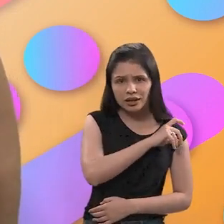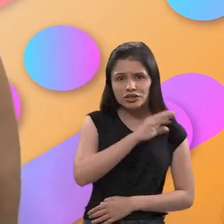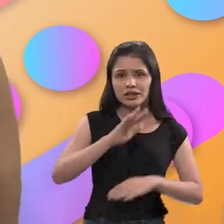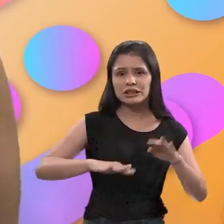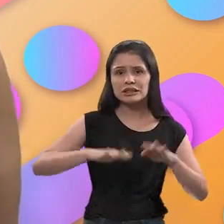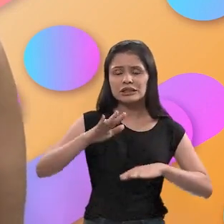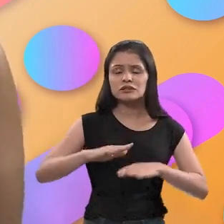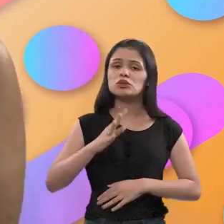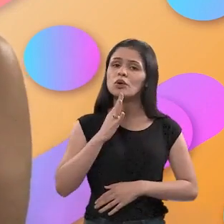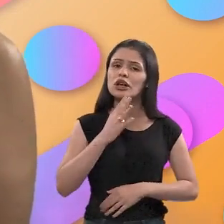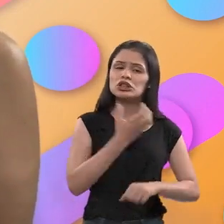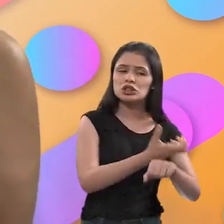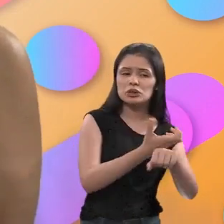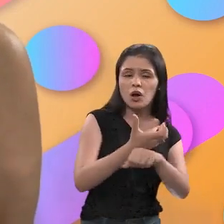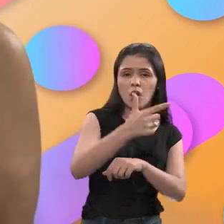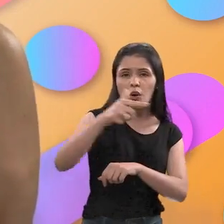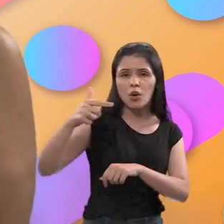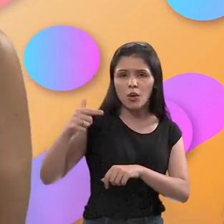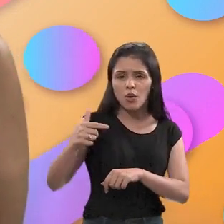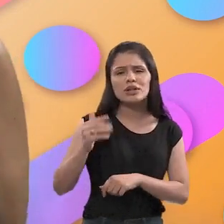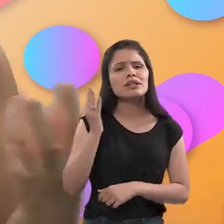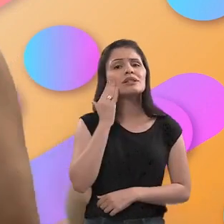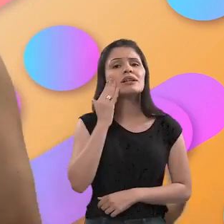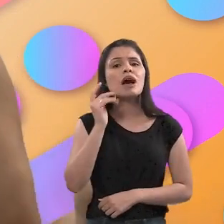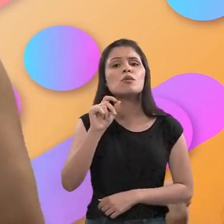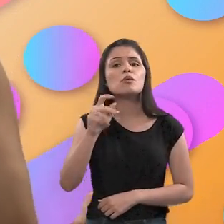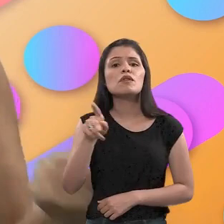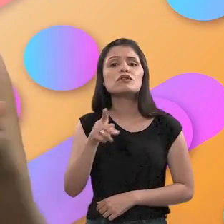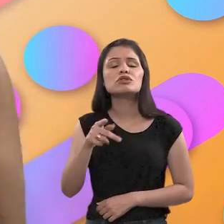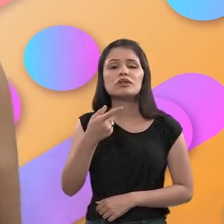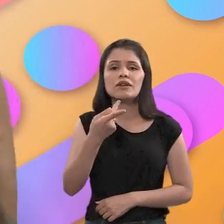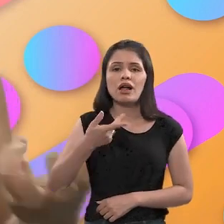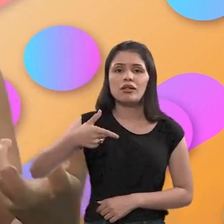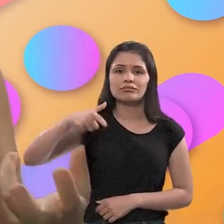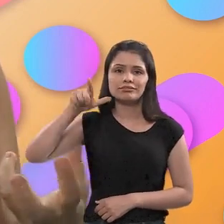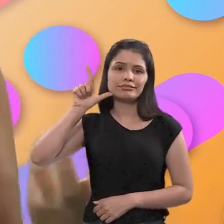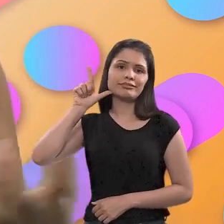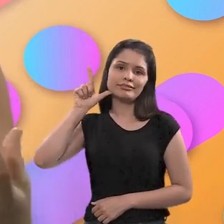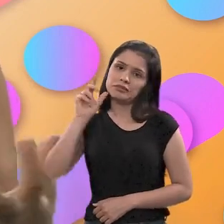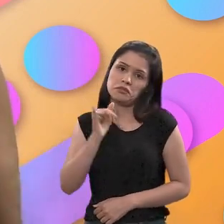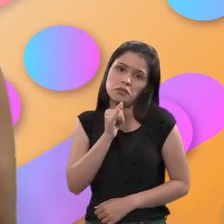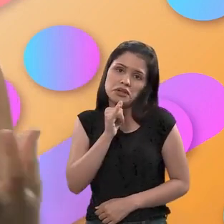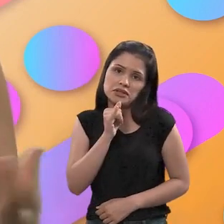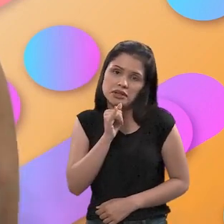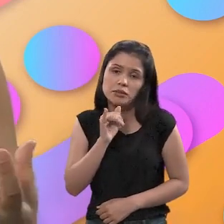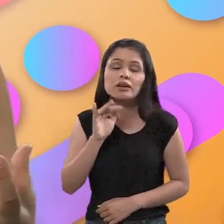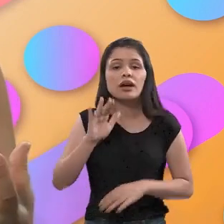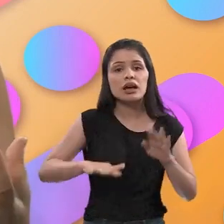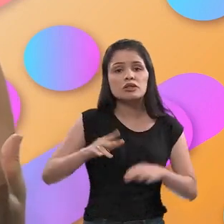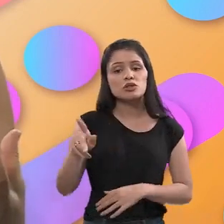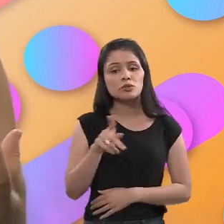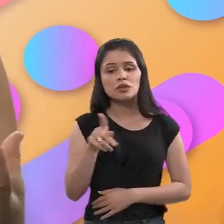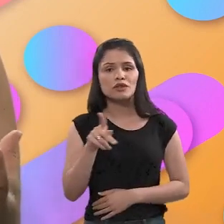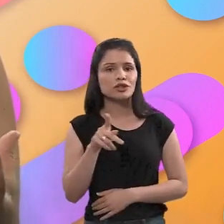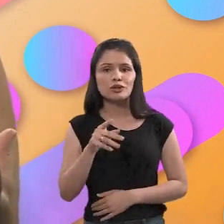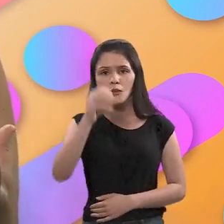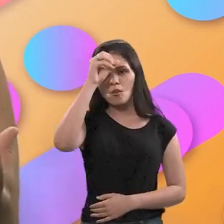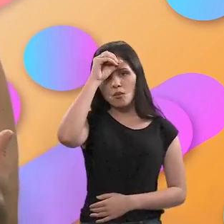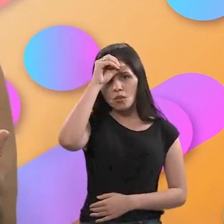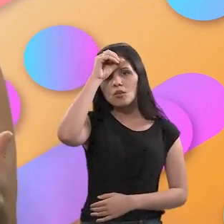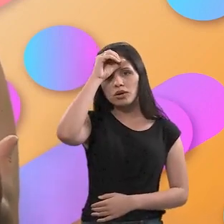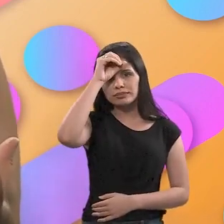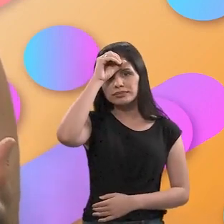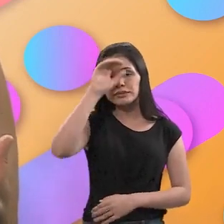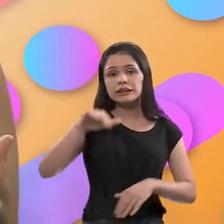com aquele aluno, ele sabe o que foi dito na aula anterior, coisa que às vezes o professor que está na sala de aula não tem essa notícia. Então,